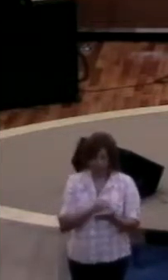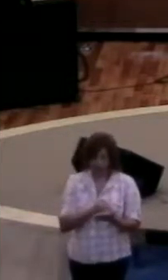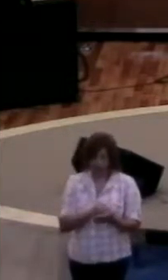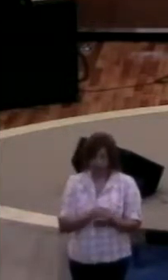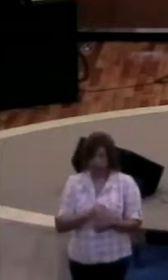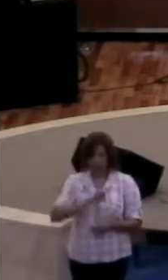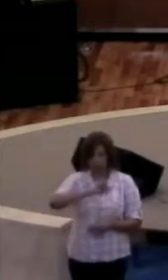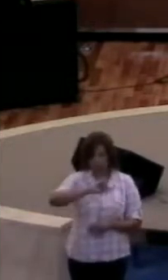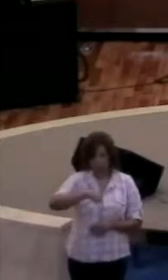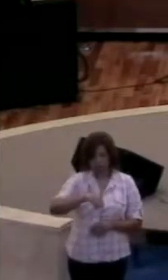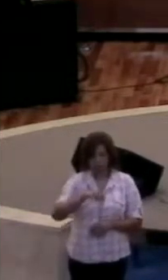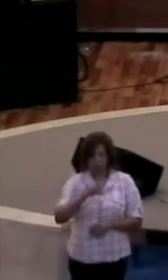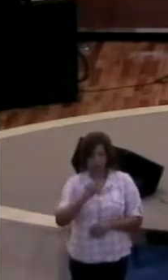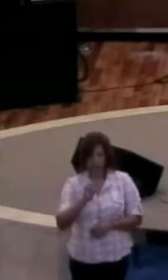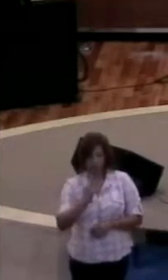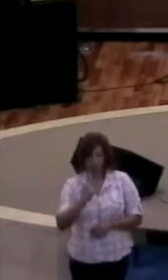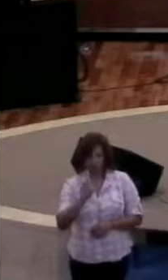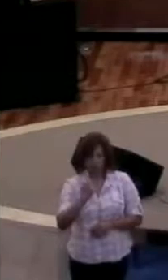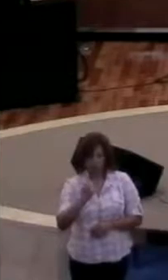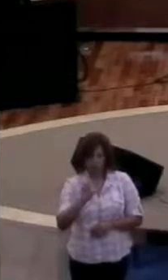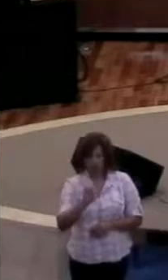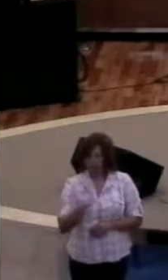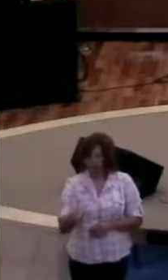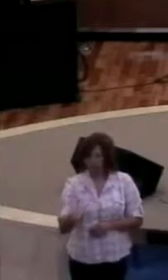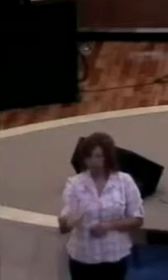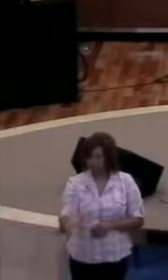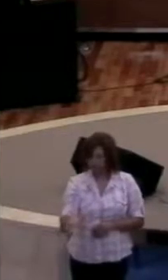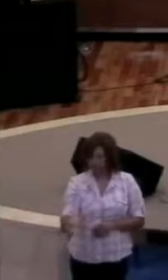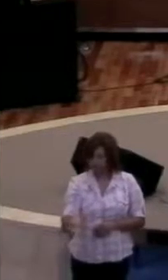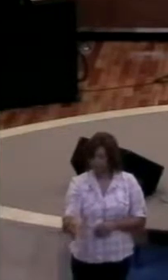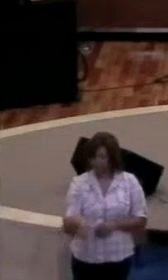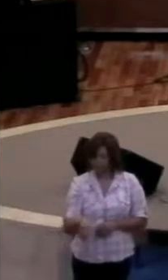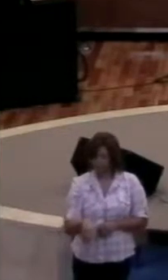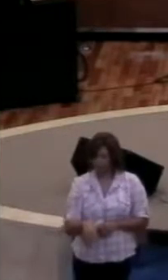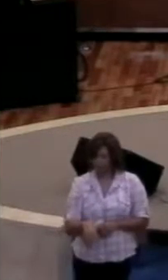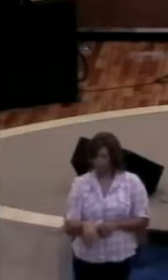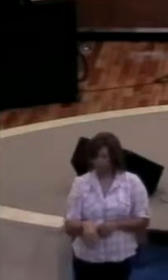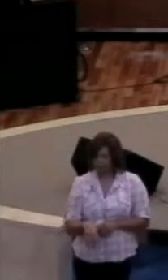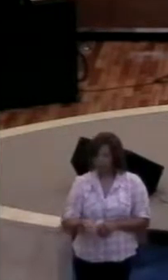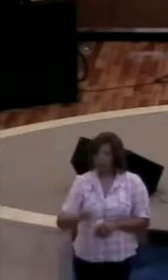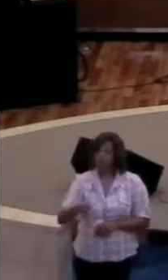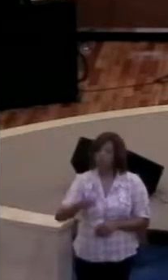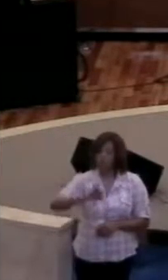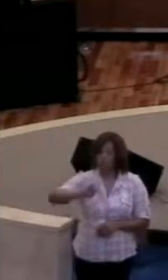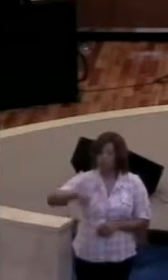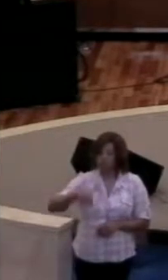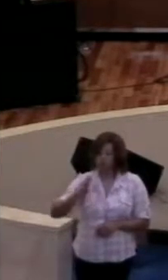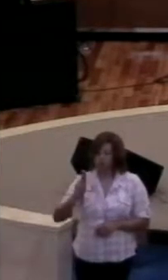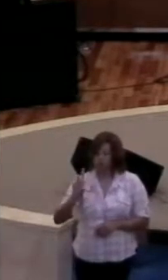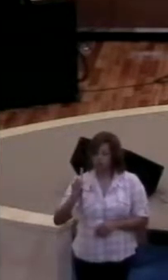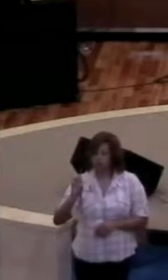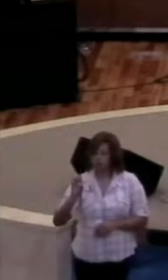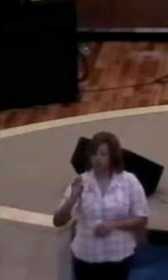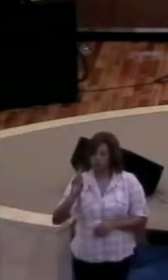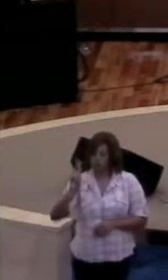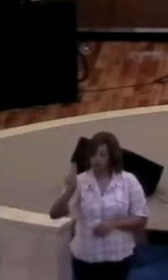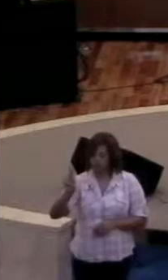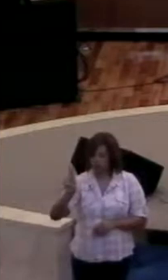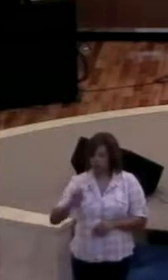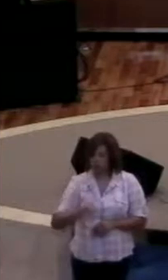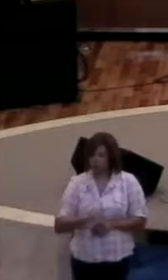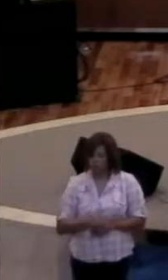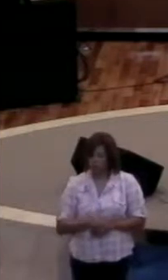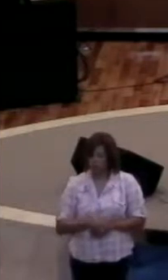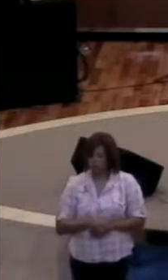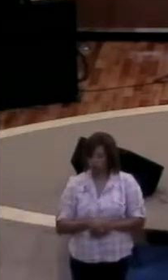judeus. E por que eu falo para você que ele foi muito audacioso? Porque ele escreveu para o seu povo. E você sabe muito bem que